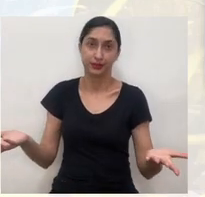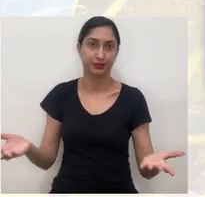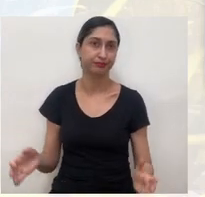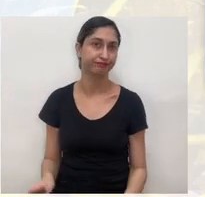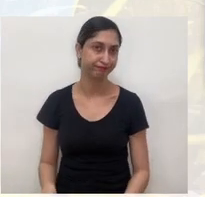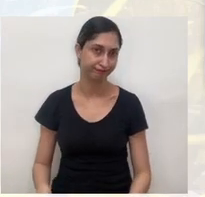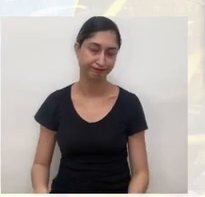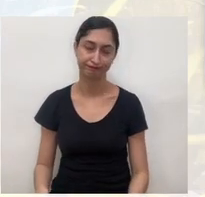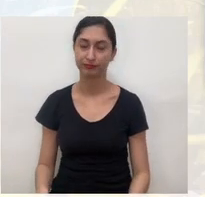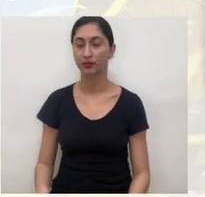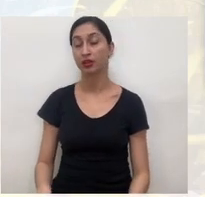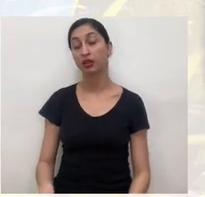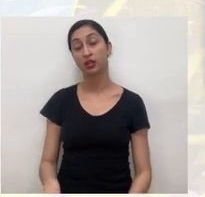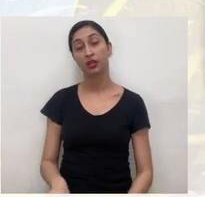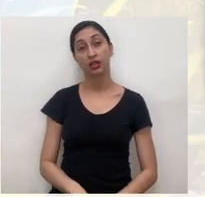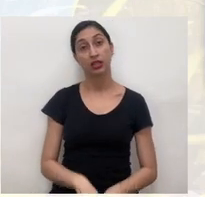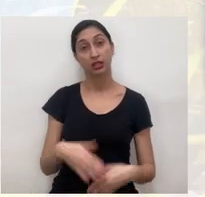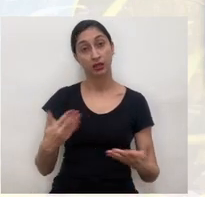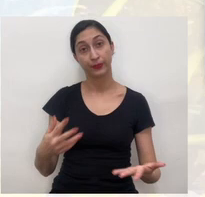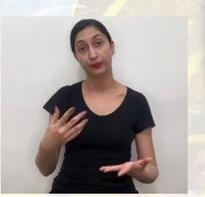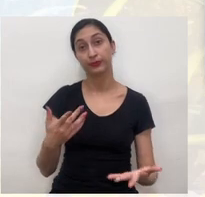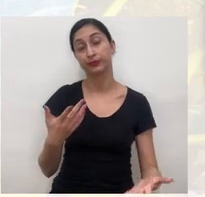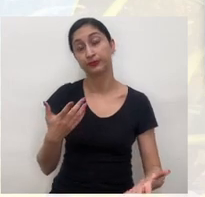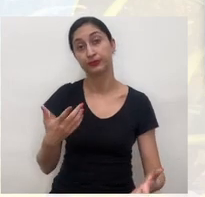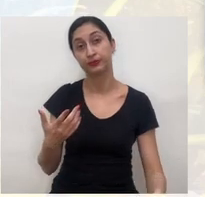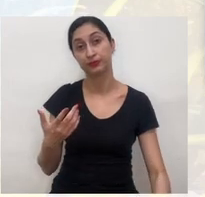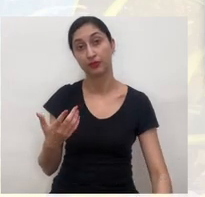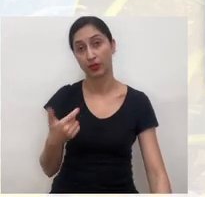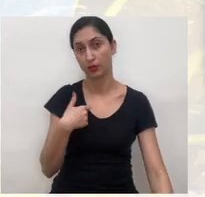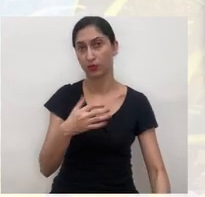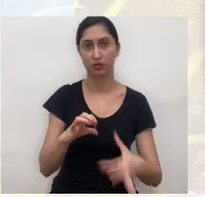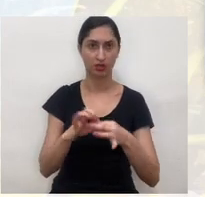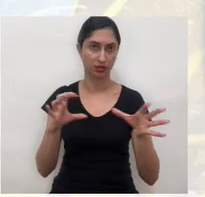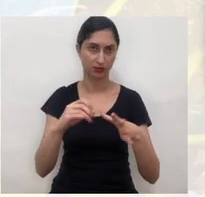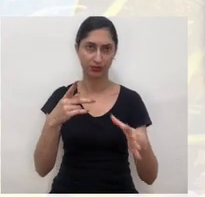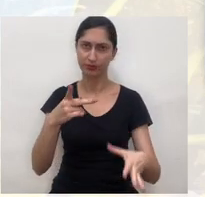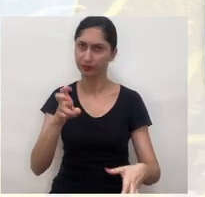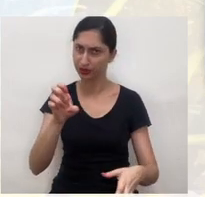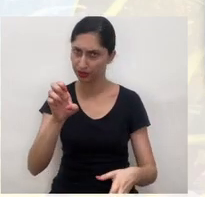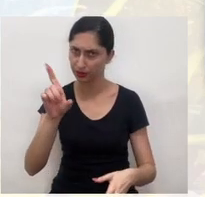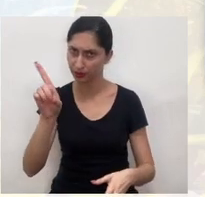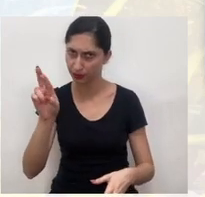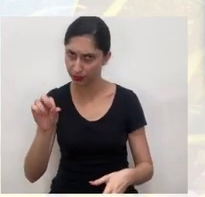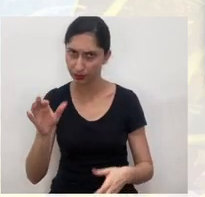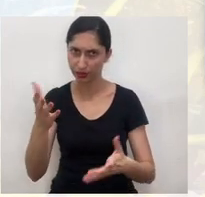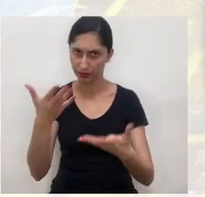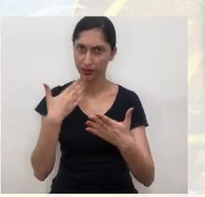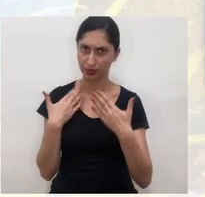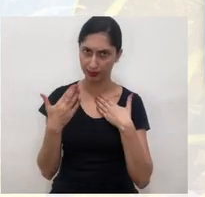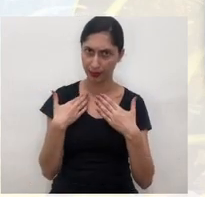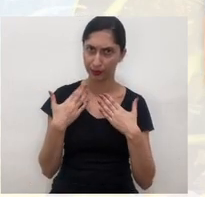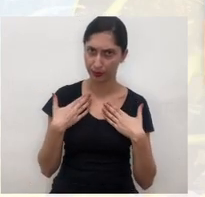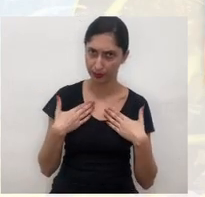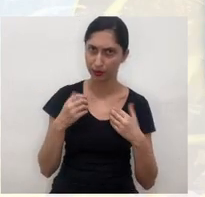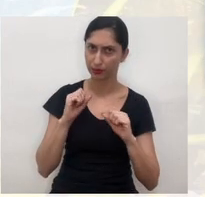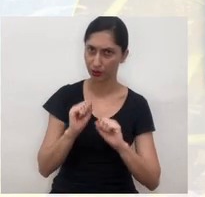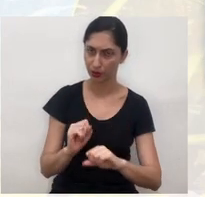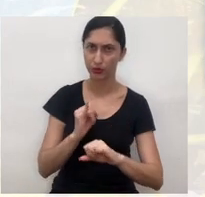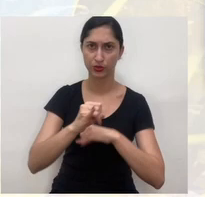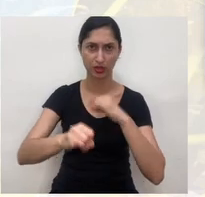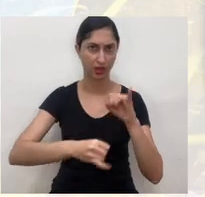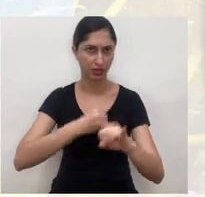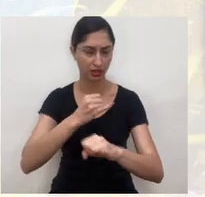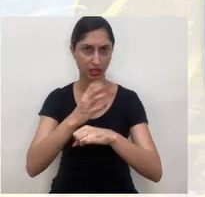específico, não sei. Agora, eu me coloco à disposição do Pedro, se ele quiser bater um papo qualquer hora por internet e me